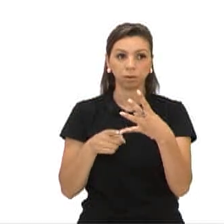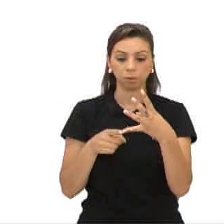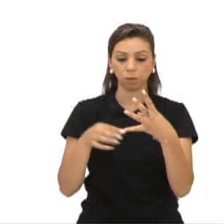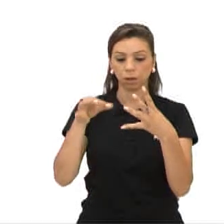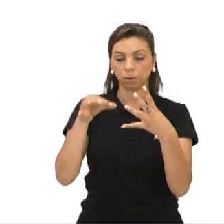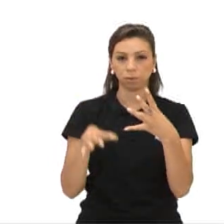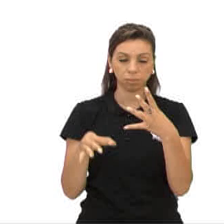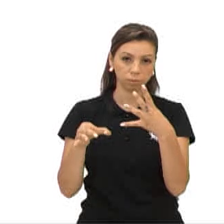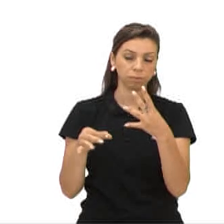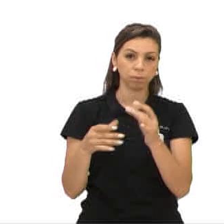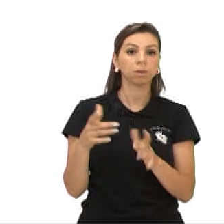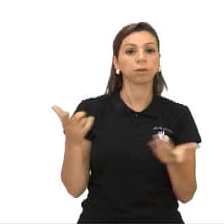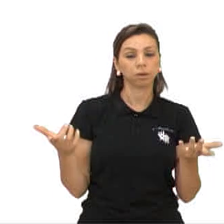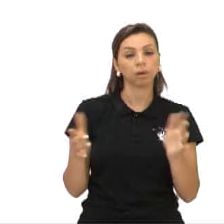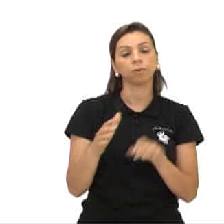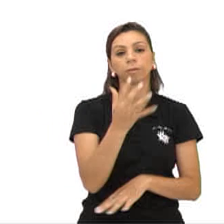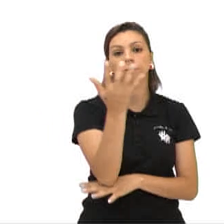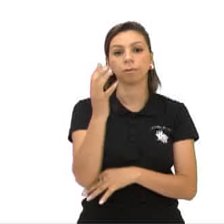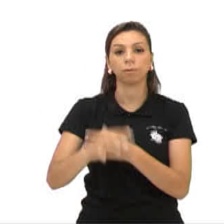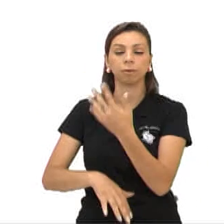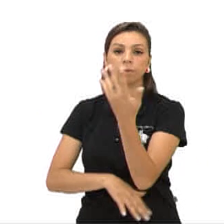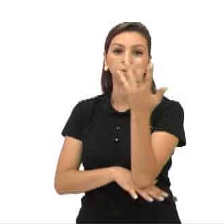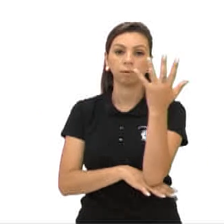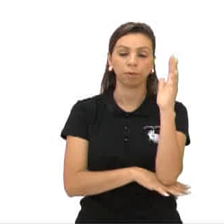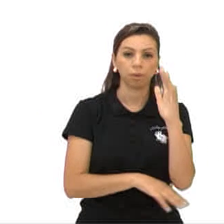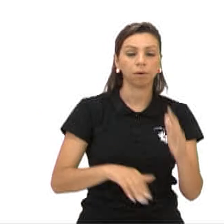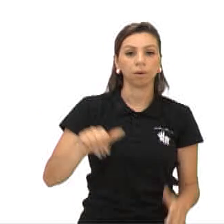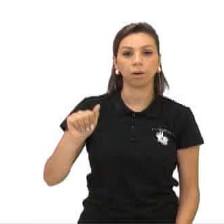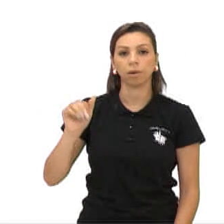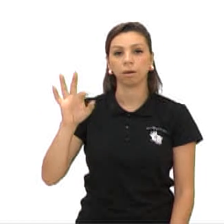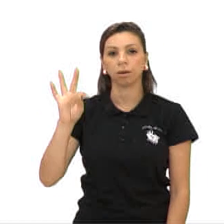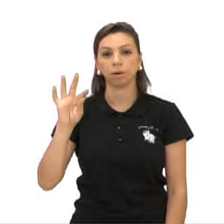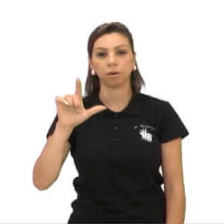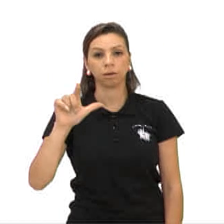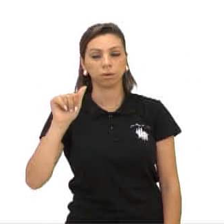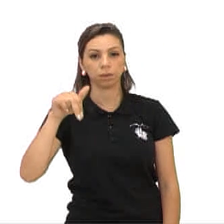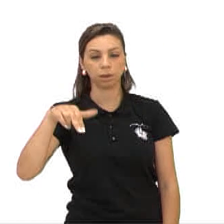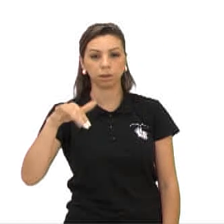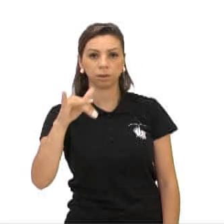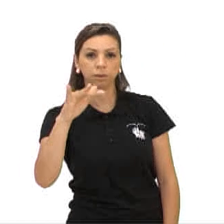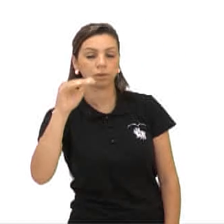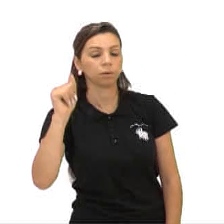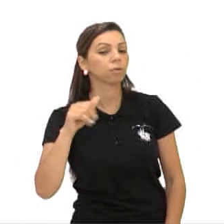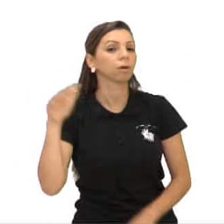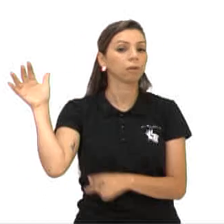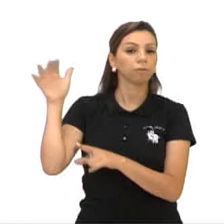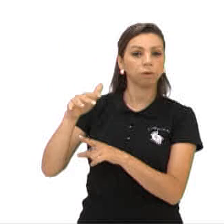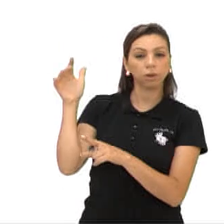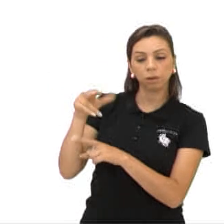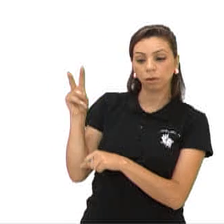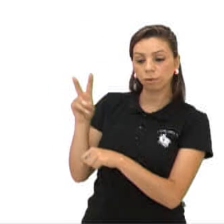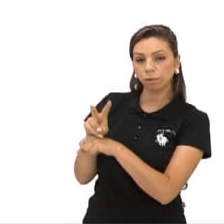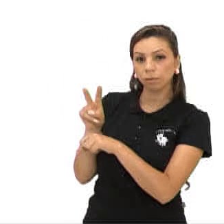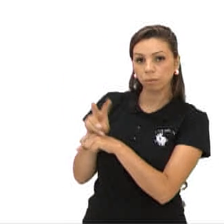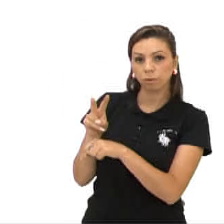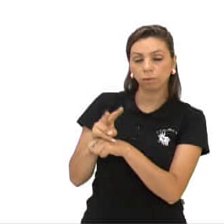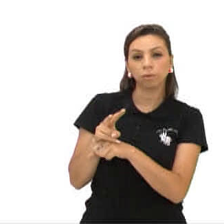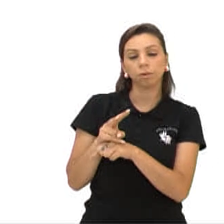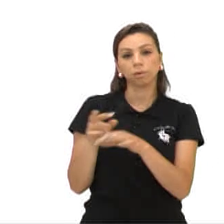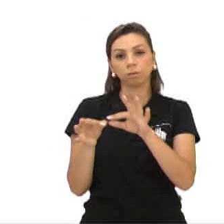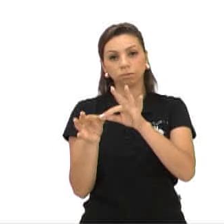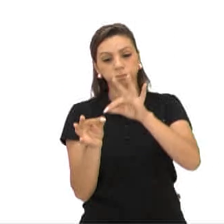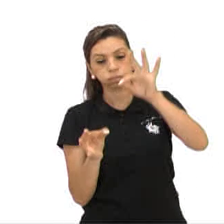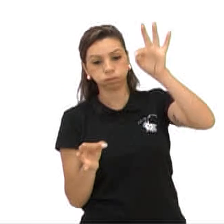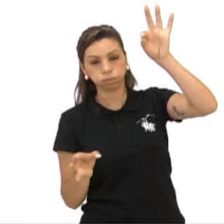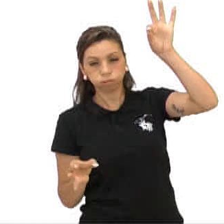correto, a Mata Atlântica, também na Serra do Mar, é favorecida pela sua preservação em altas altitudes